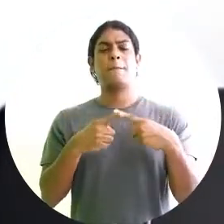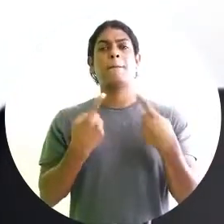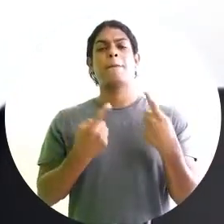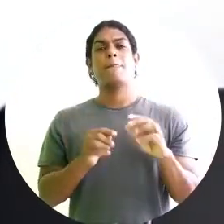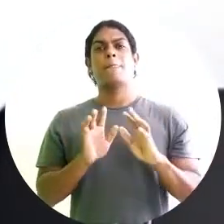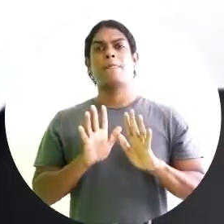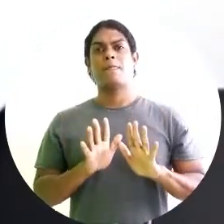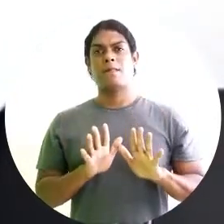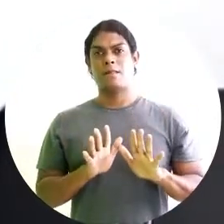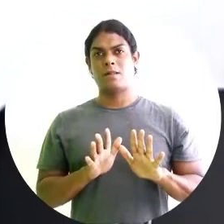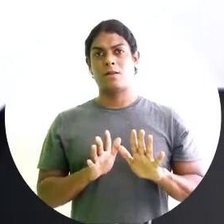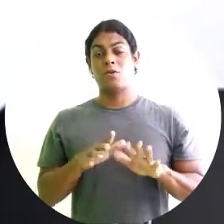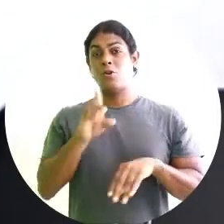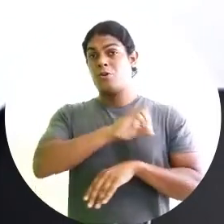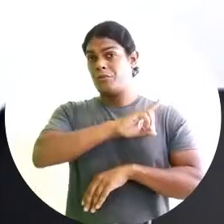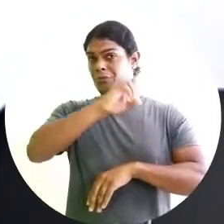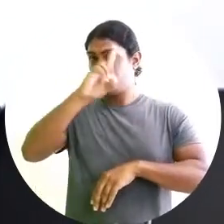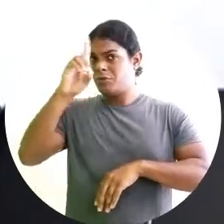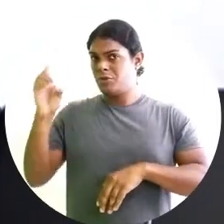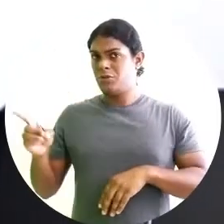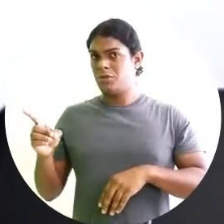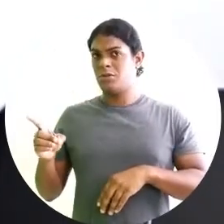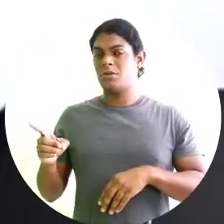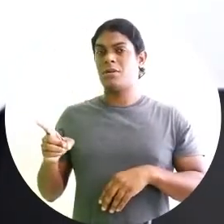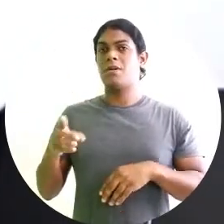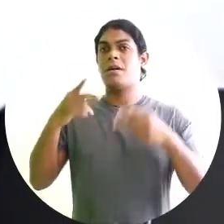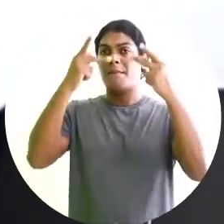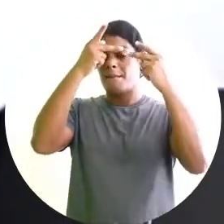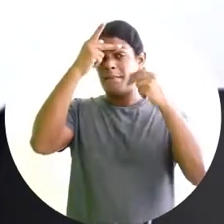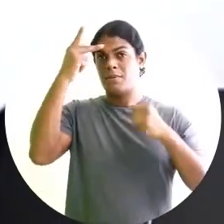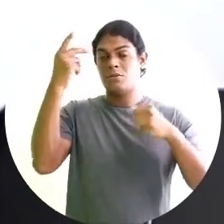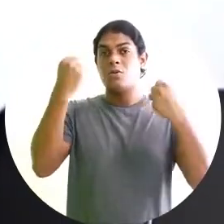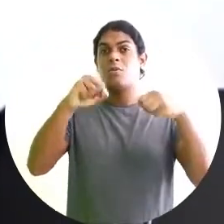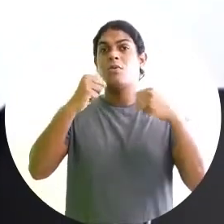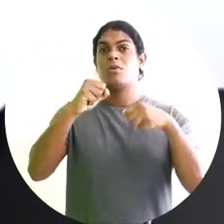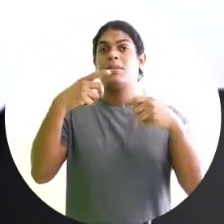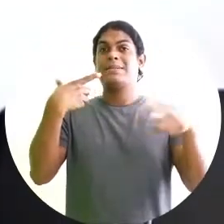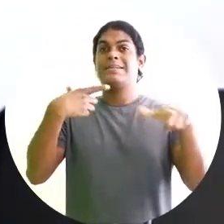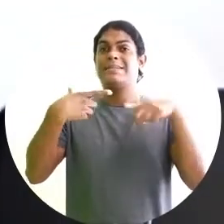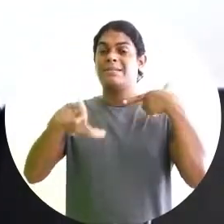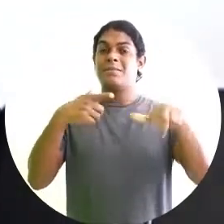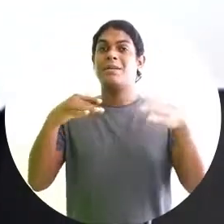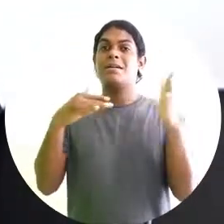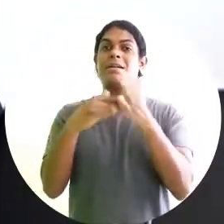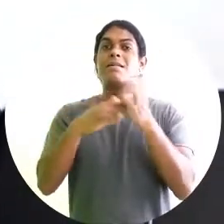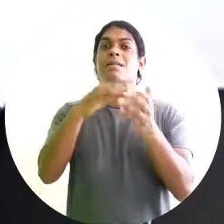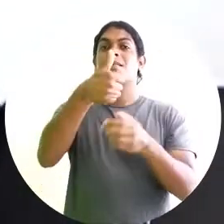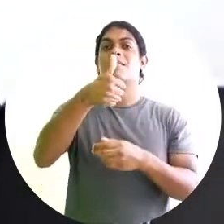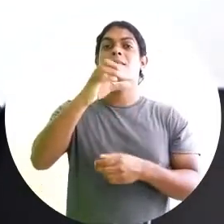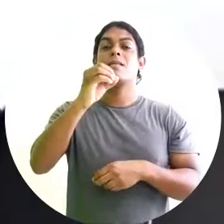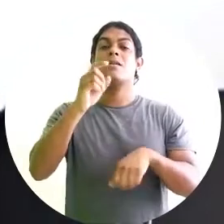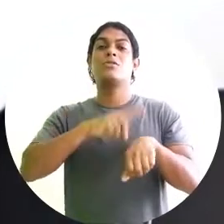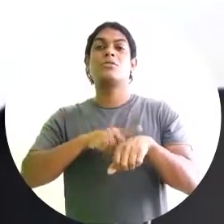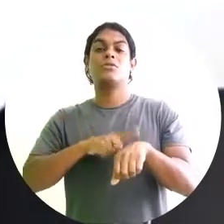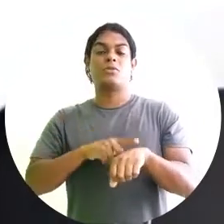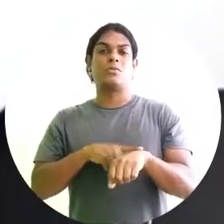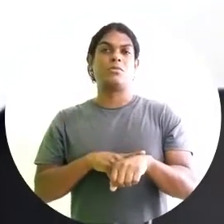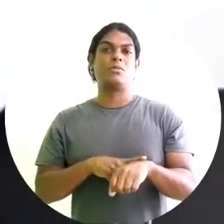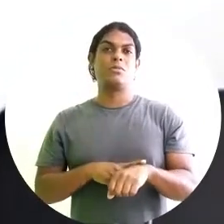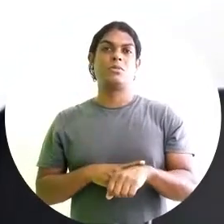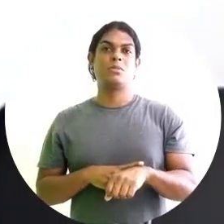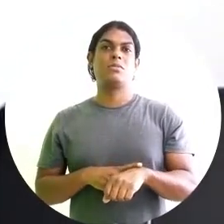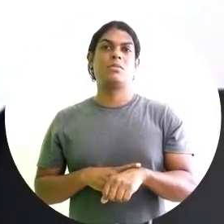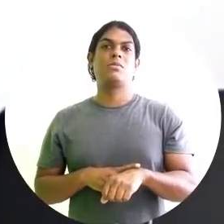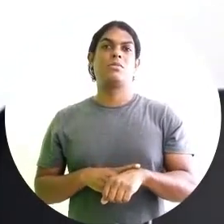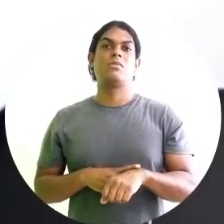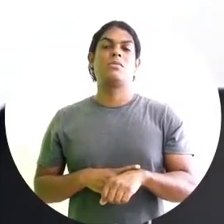uma compensação. Num dia, a pessoa pode trabalhar até 10 horas, ou seja, 2 horas a mais, sem que haja